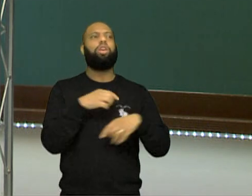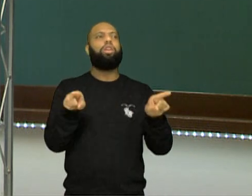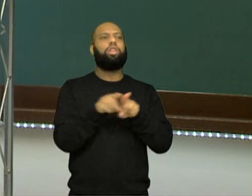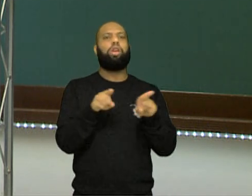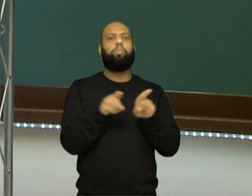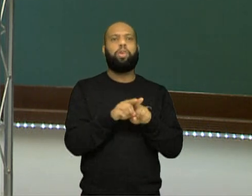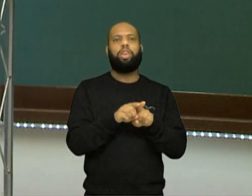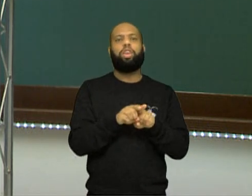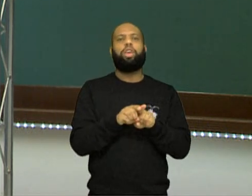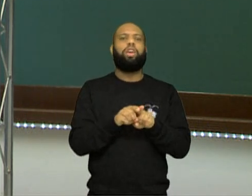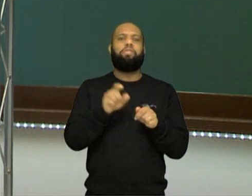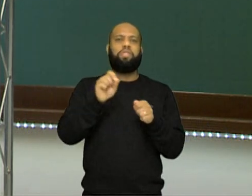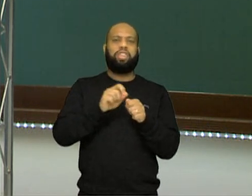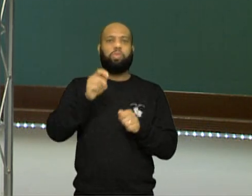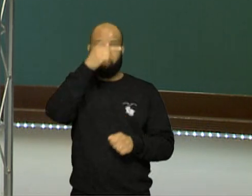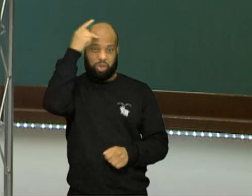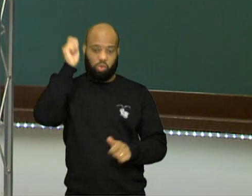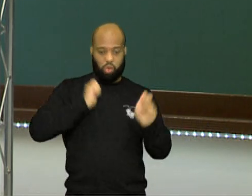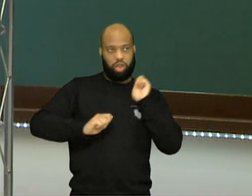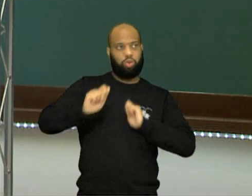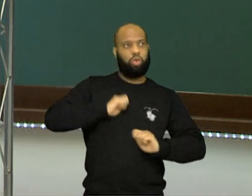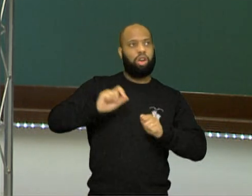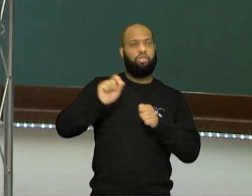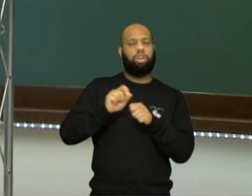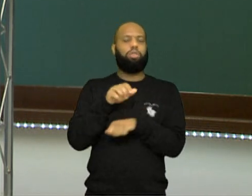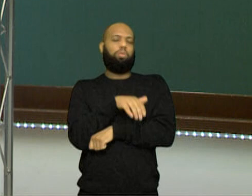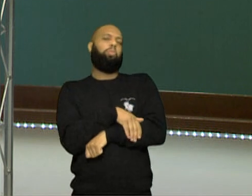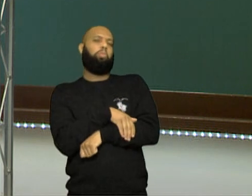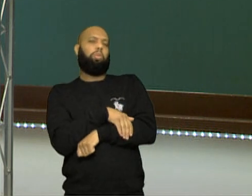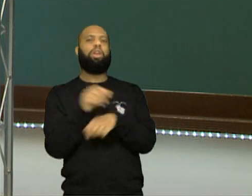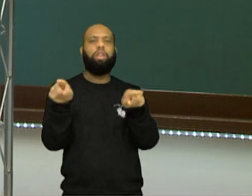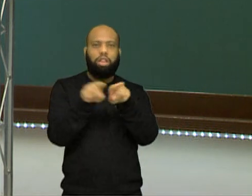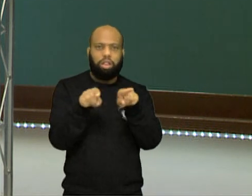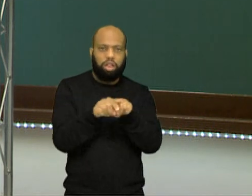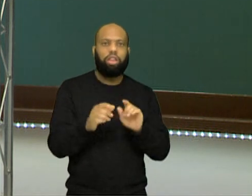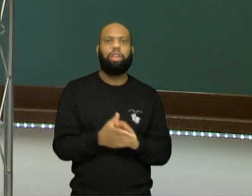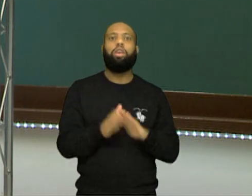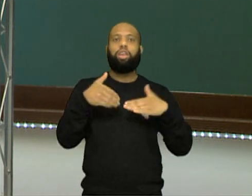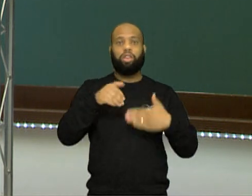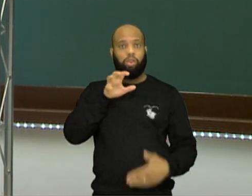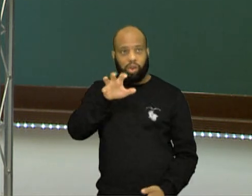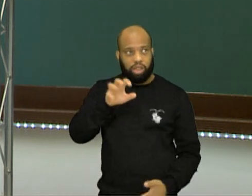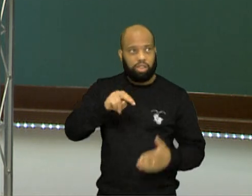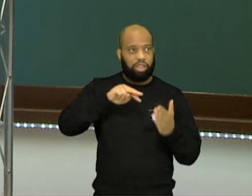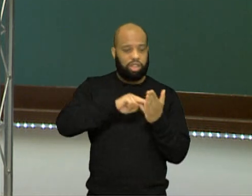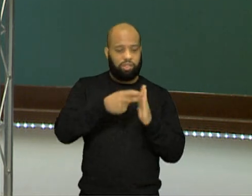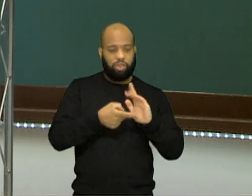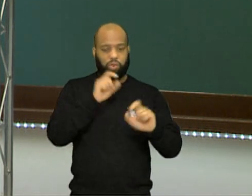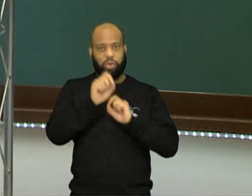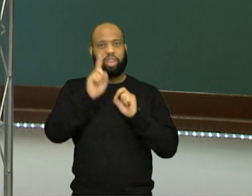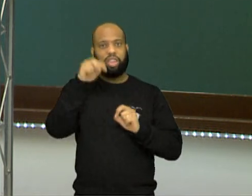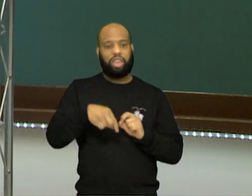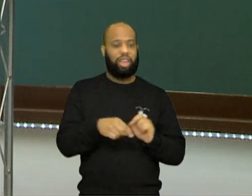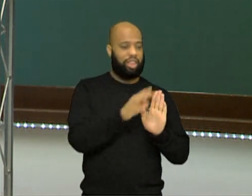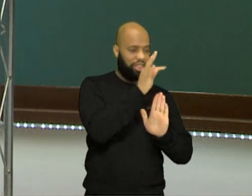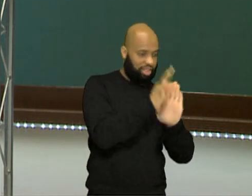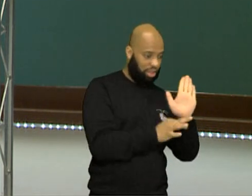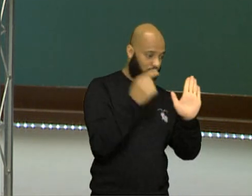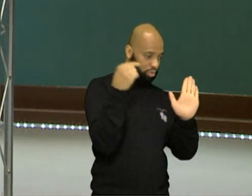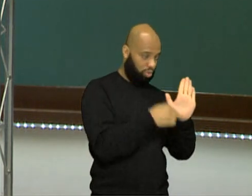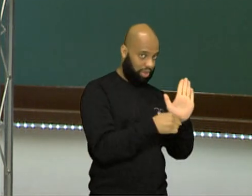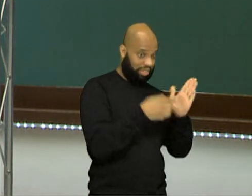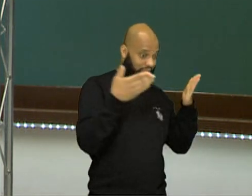um ator fazendo que ele, que era a Mona Lisa ali. Então, nesse sentido, eu tenho a intertextualidade.